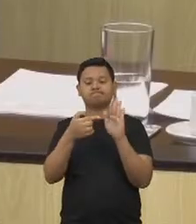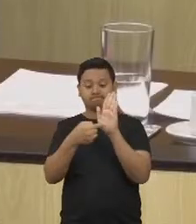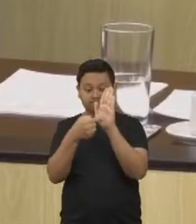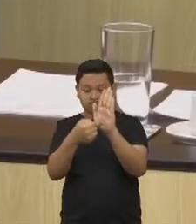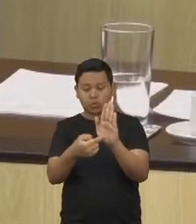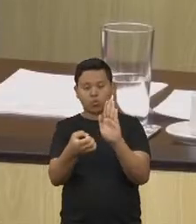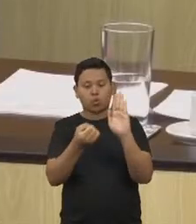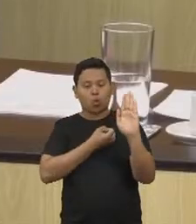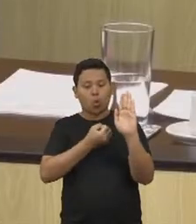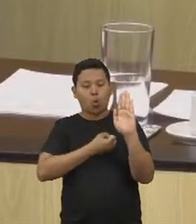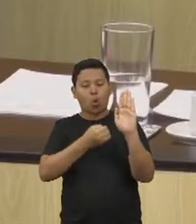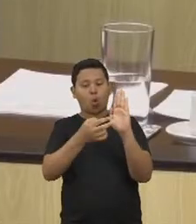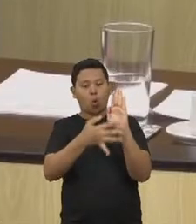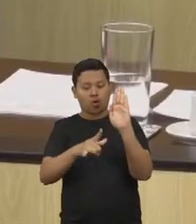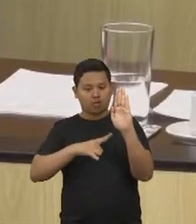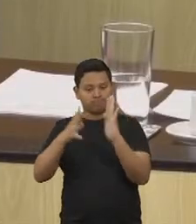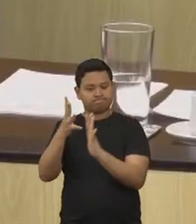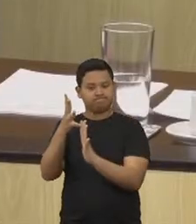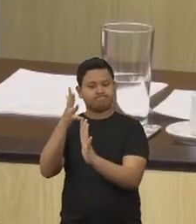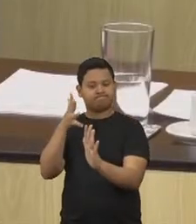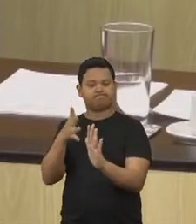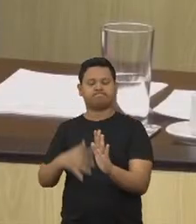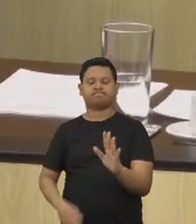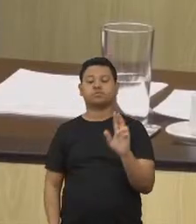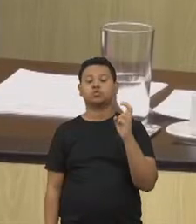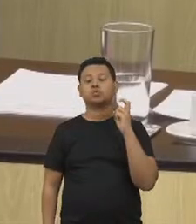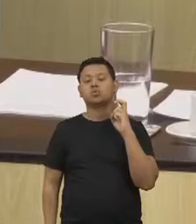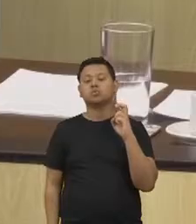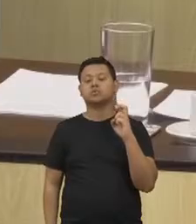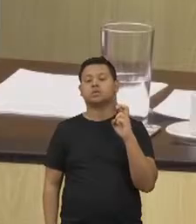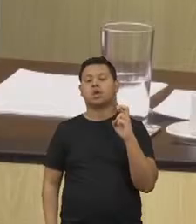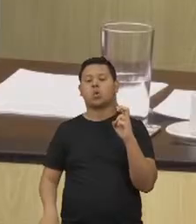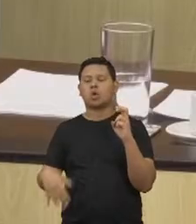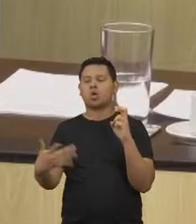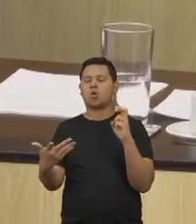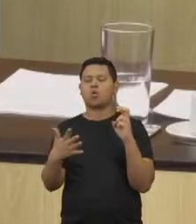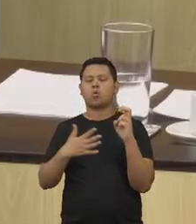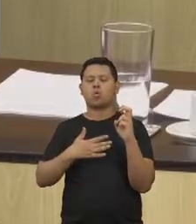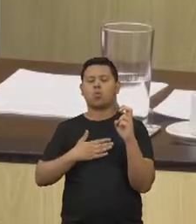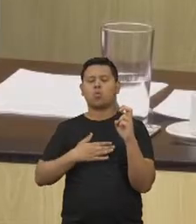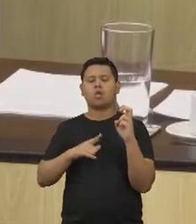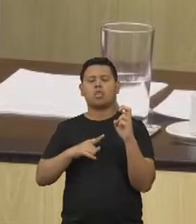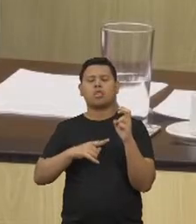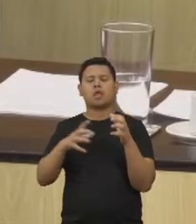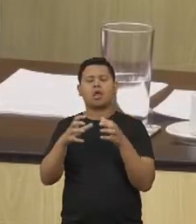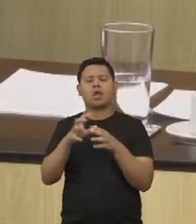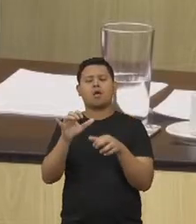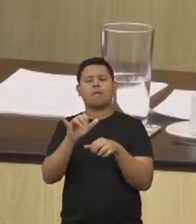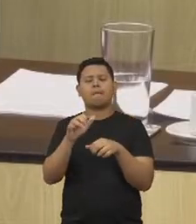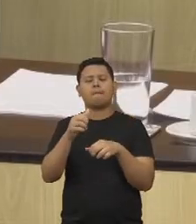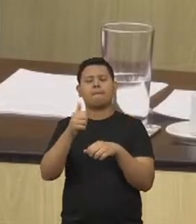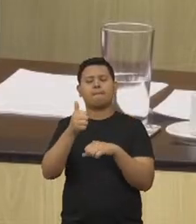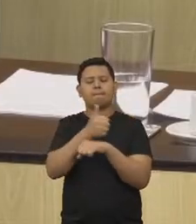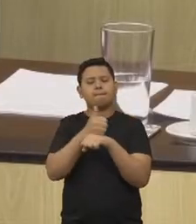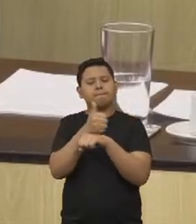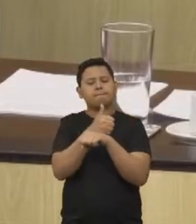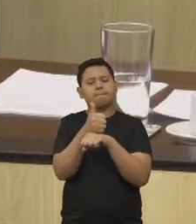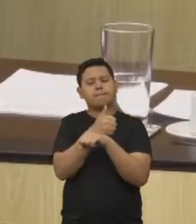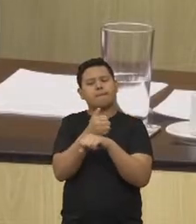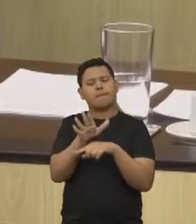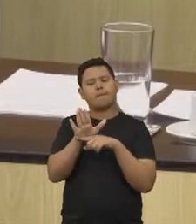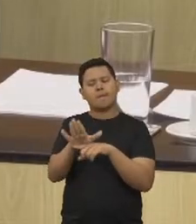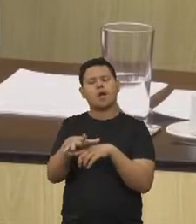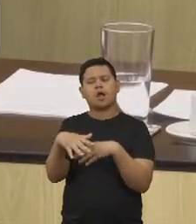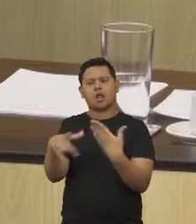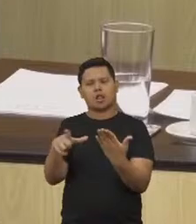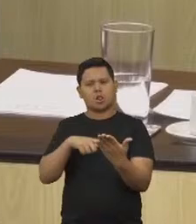de pessoas na fila de espera. 5. Quantas equipes multiprofissionais do programa Melhor em Casa o município